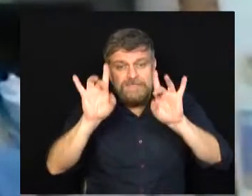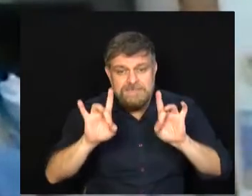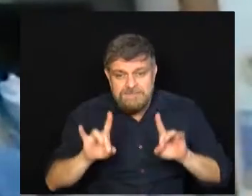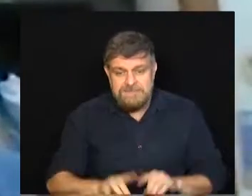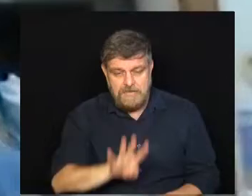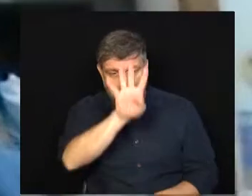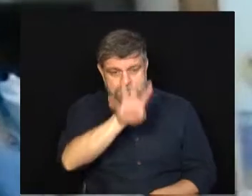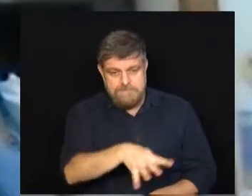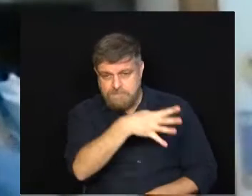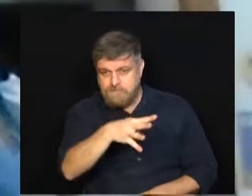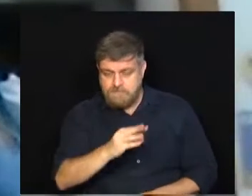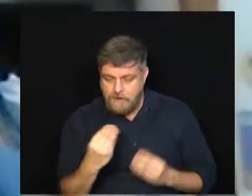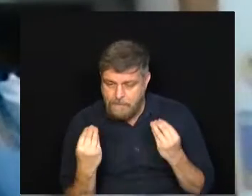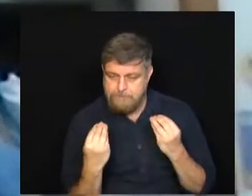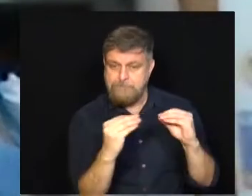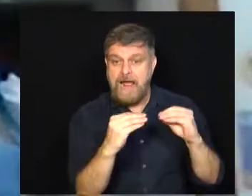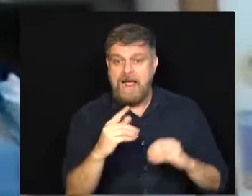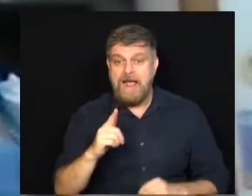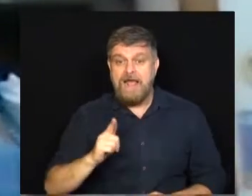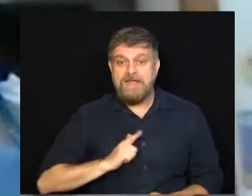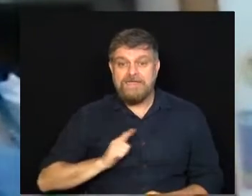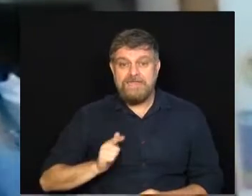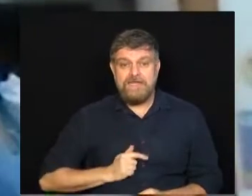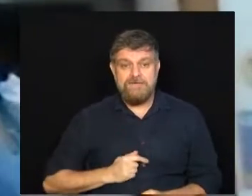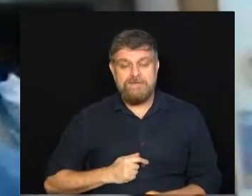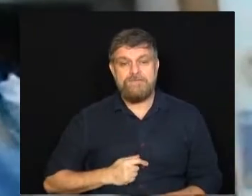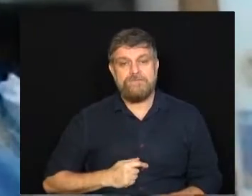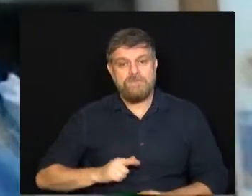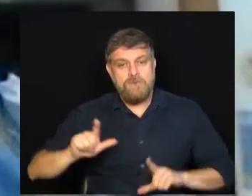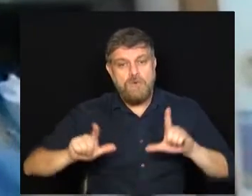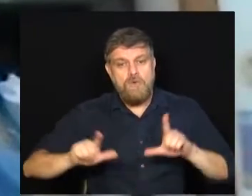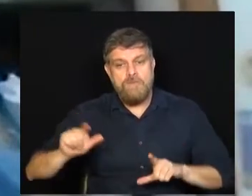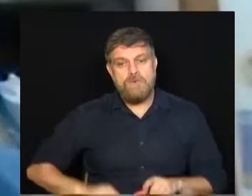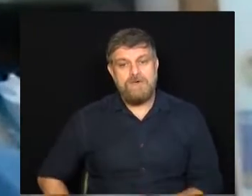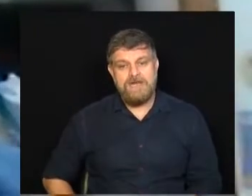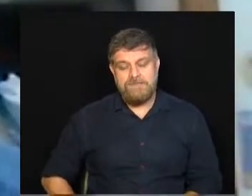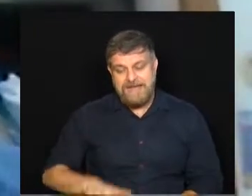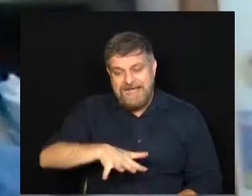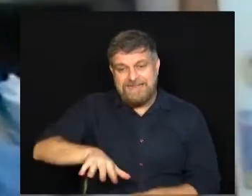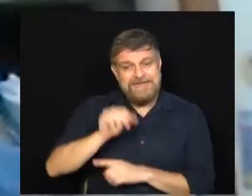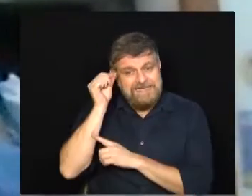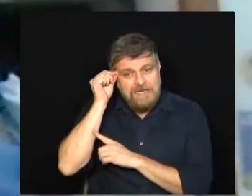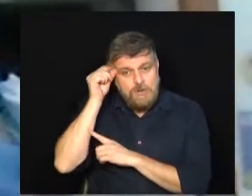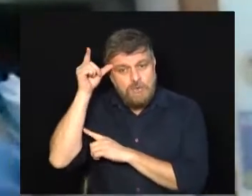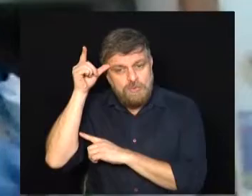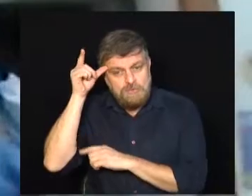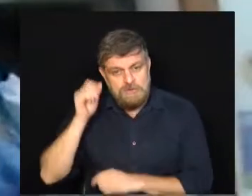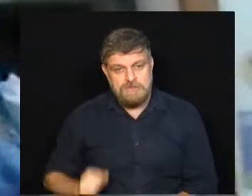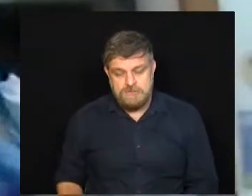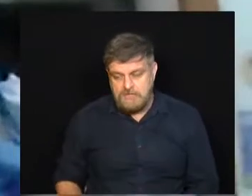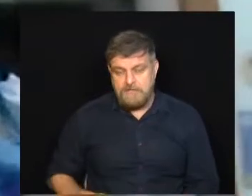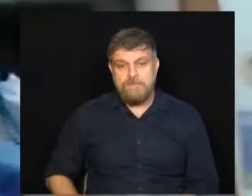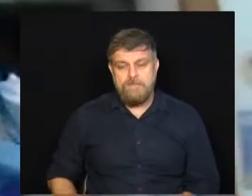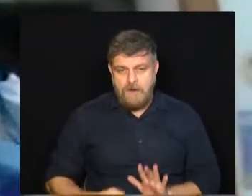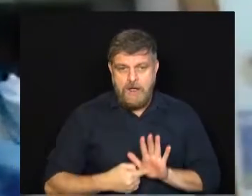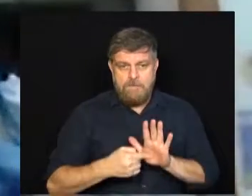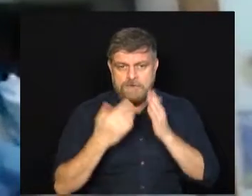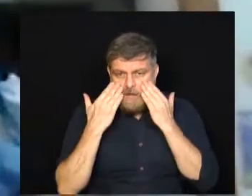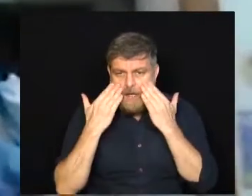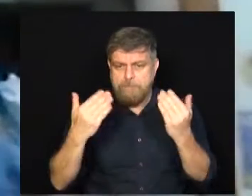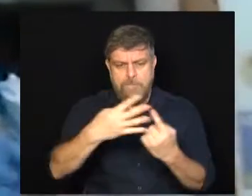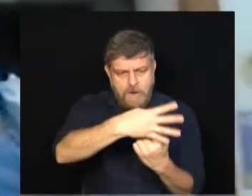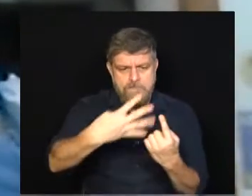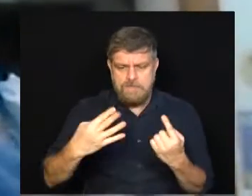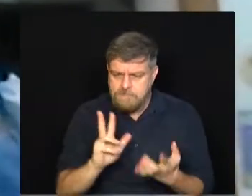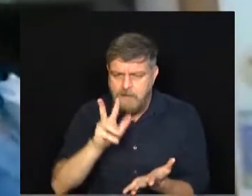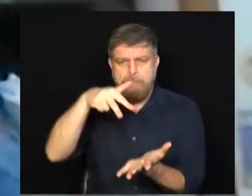calendário oficial através de um programa na cultura chamado Campanha Anual de Afirmação da Visibilidade Positiva LGBT,